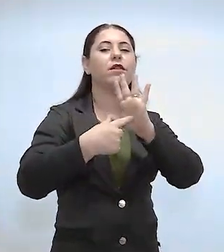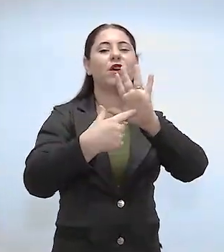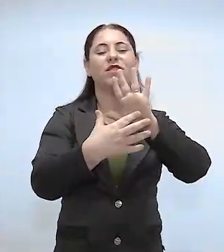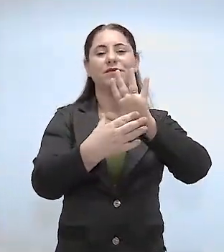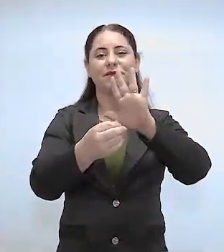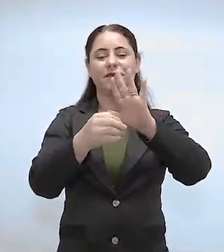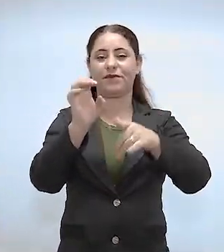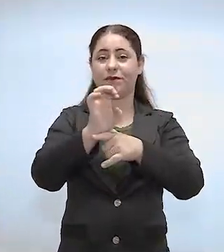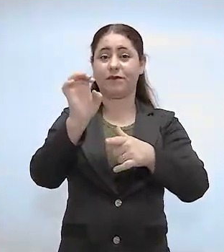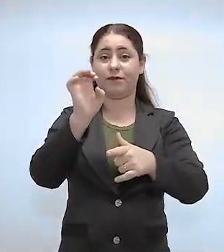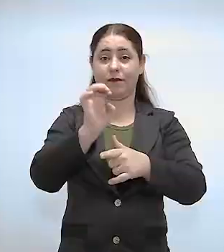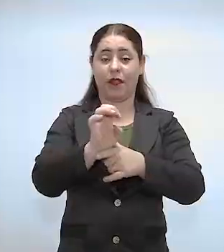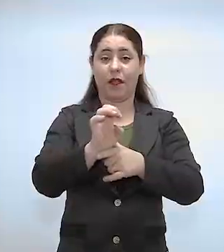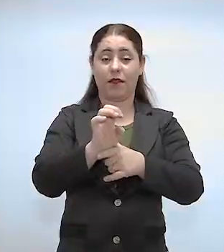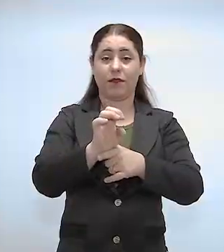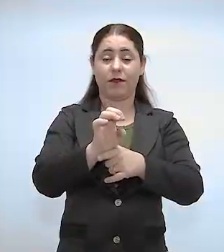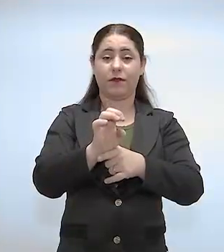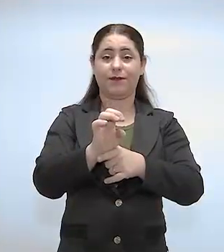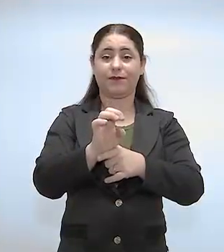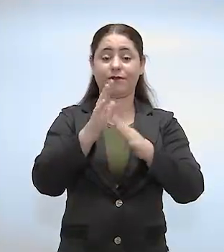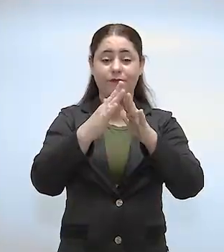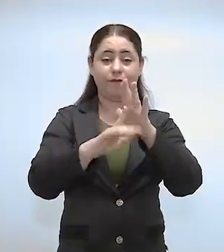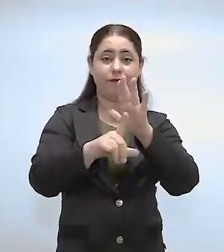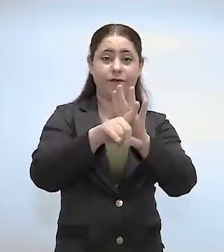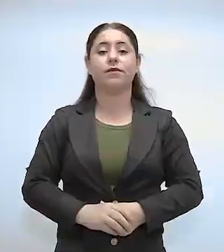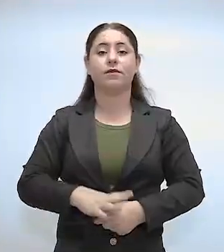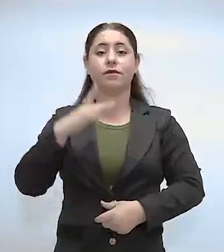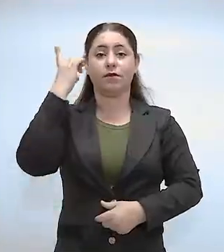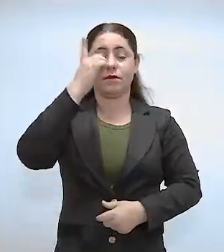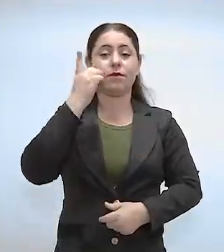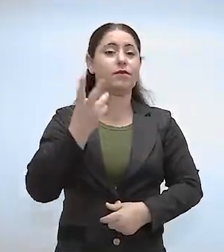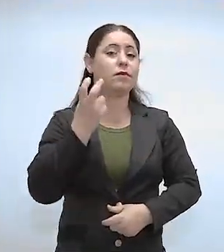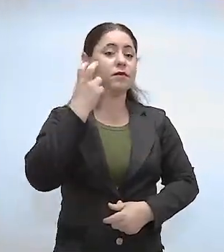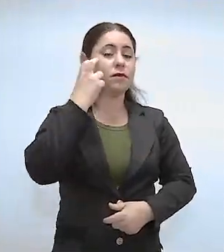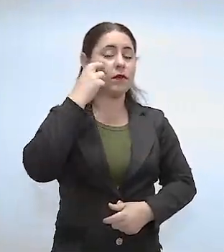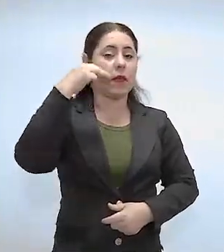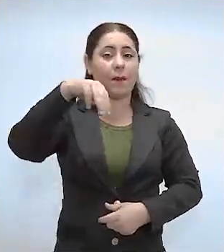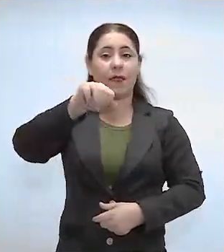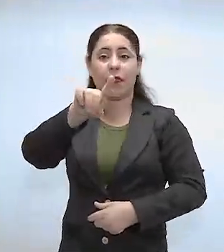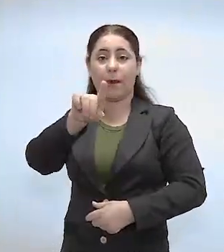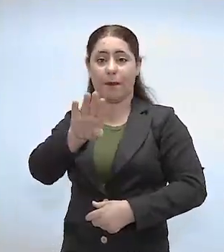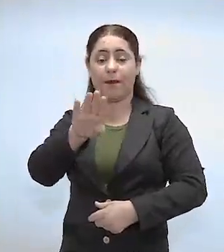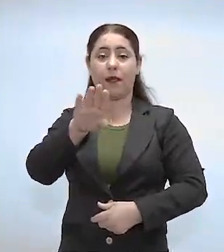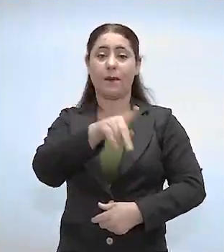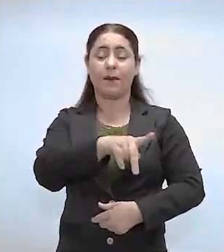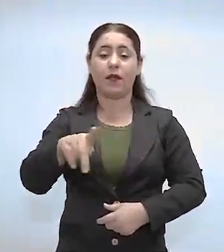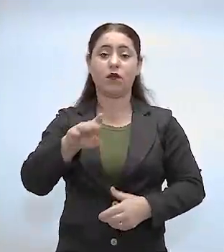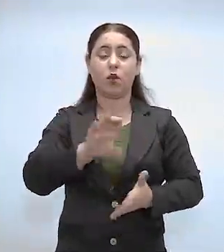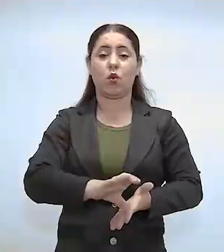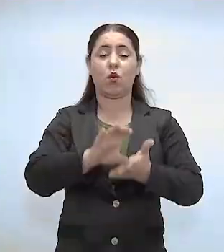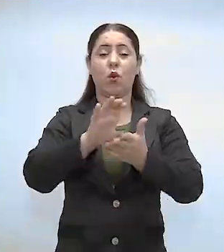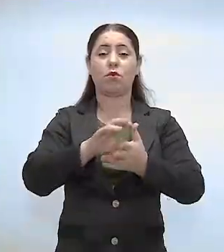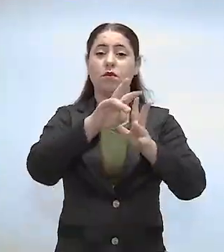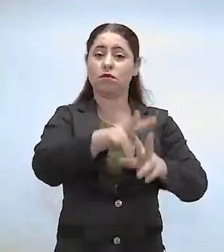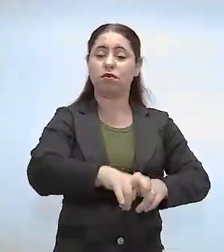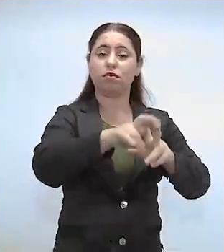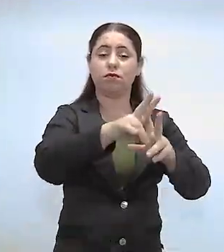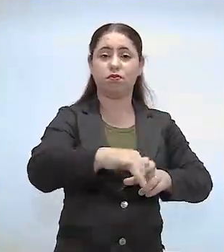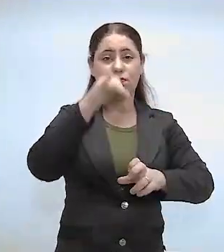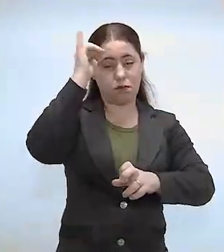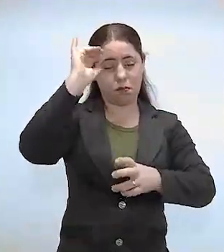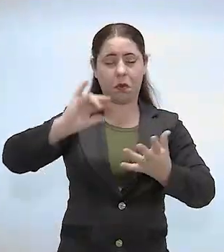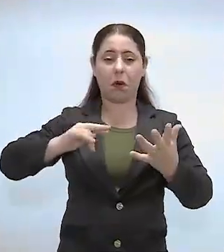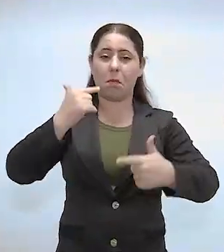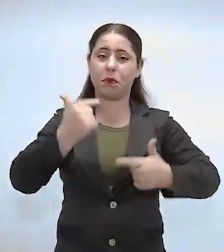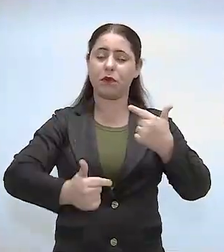símbolo da nossa capital que é o símbolo do nosso Estado votado pela nossa casa o deputado Marcio Fernandes o bebê presidente da